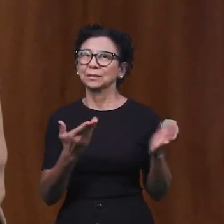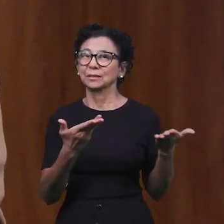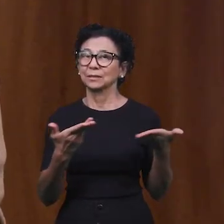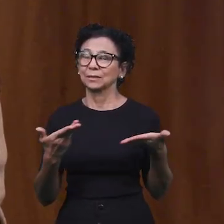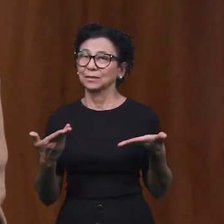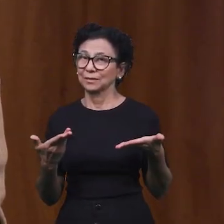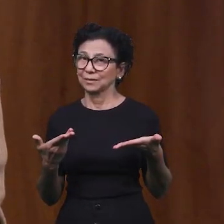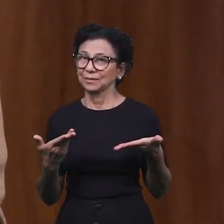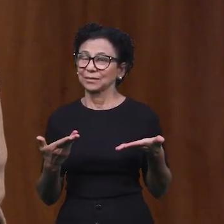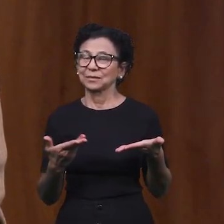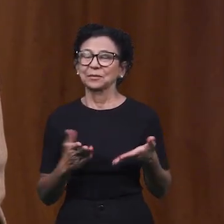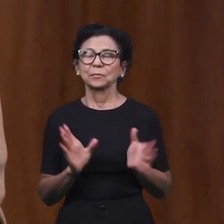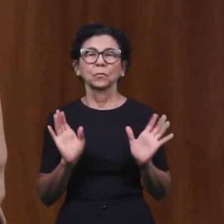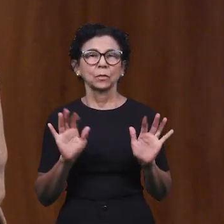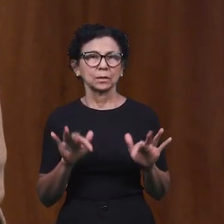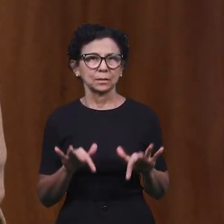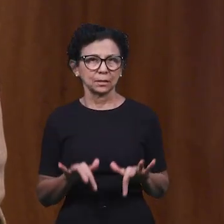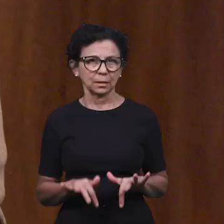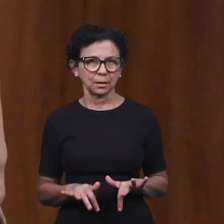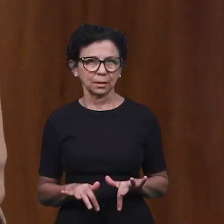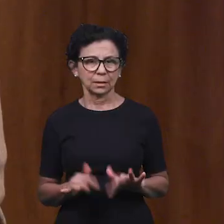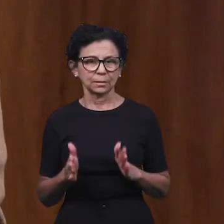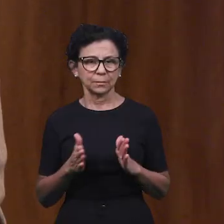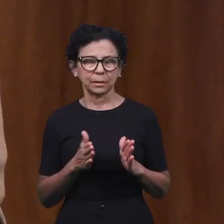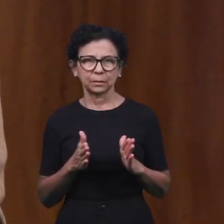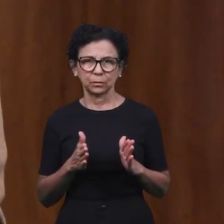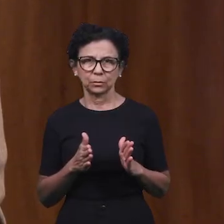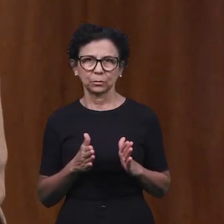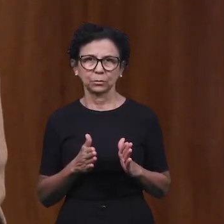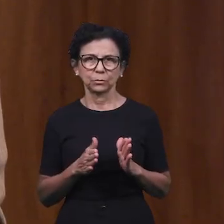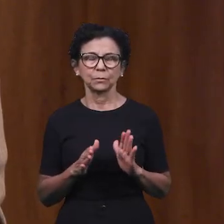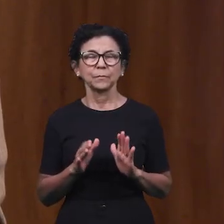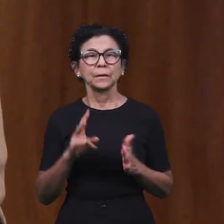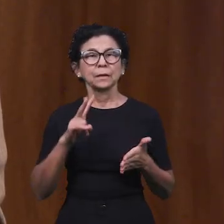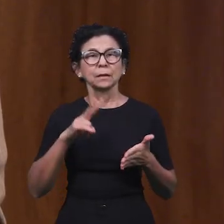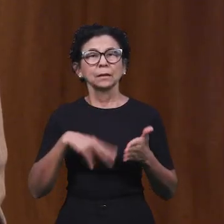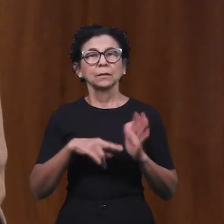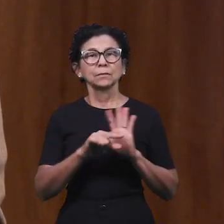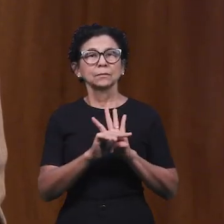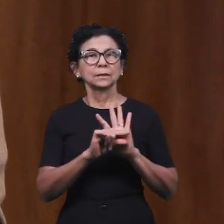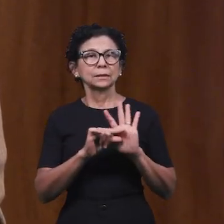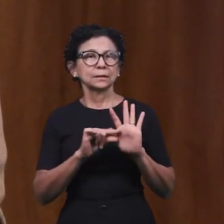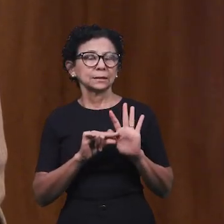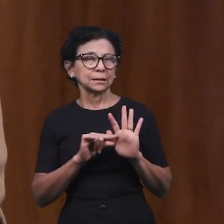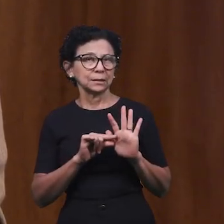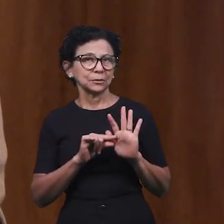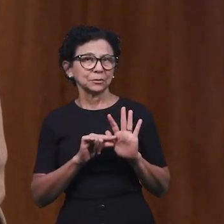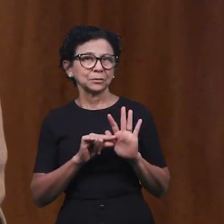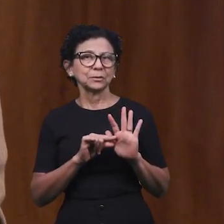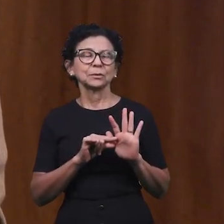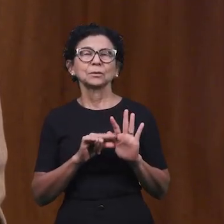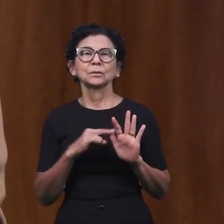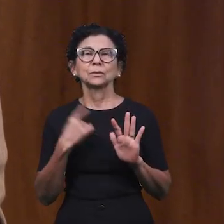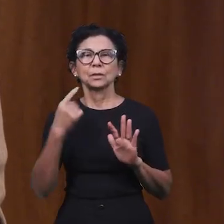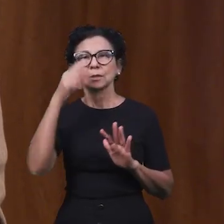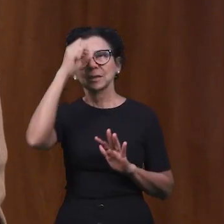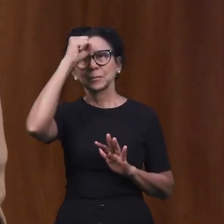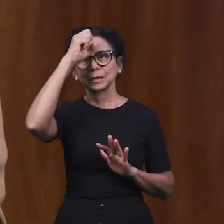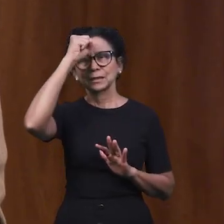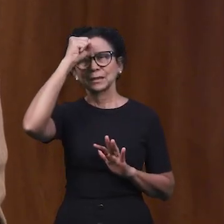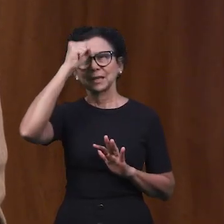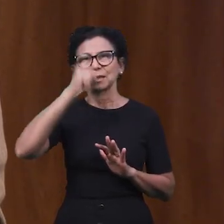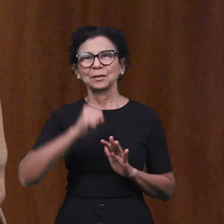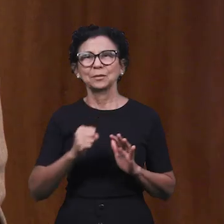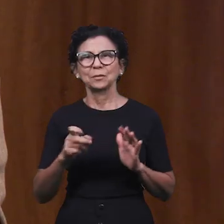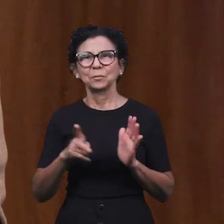aqui o convite. Eu quero encerrar esse episódio com um versículo, porque aqui nós aprendemos a sabedoria